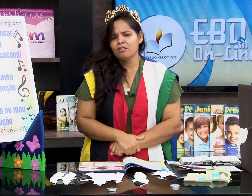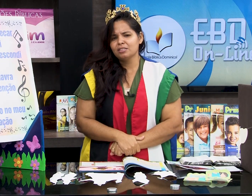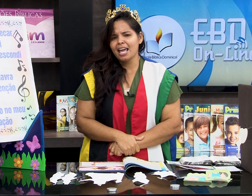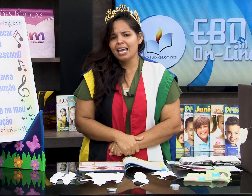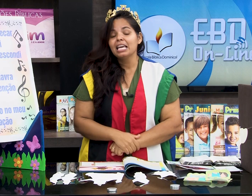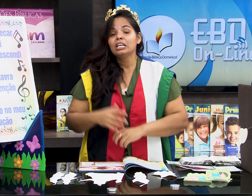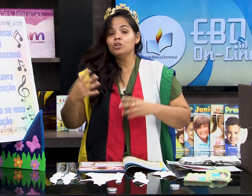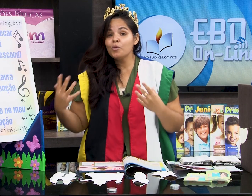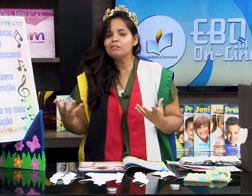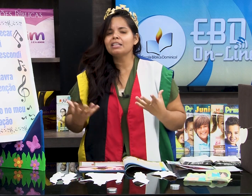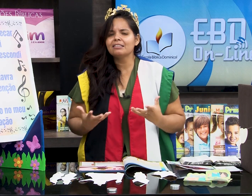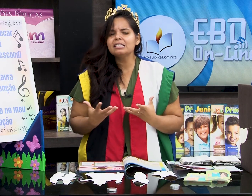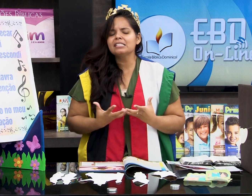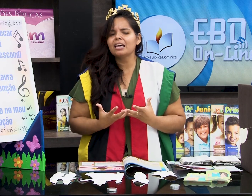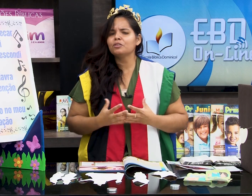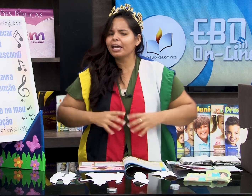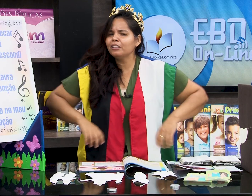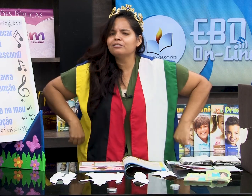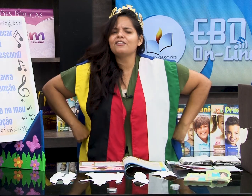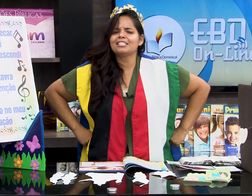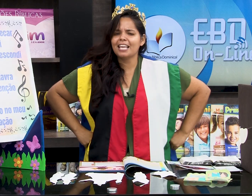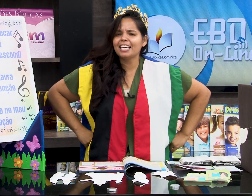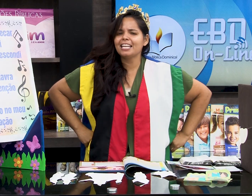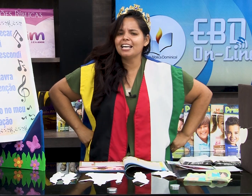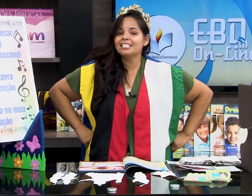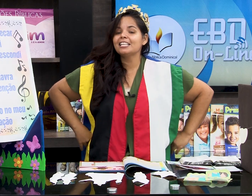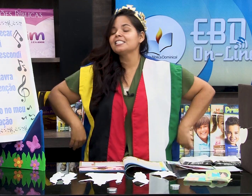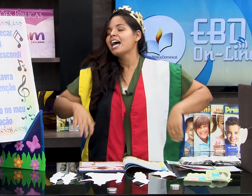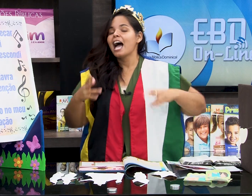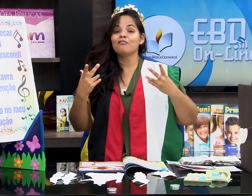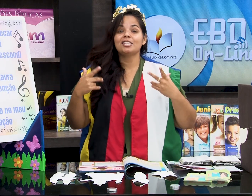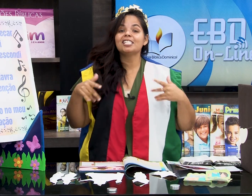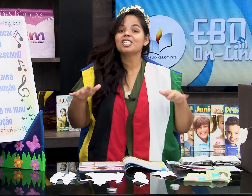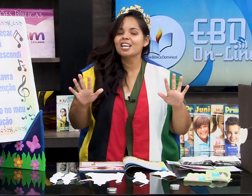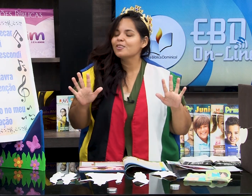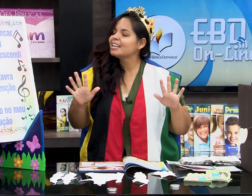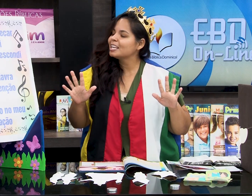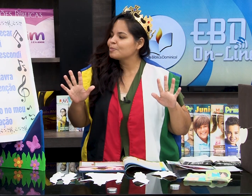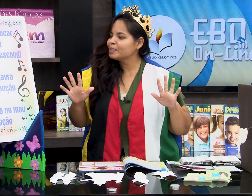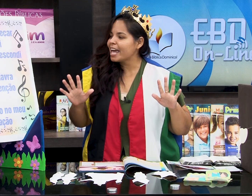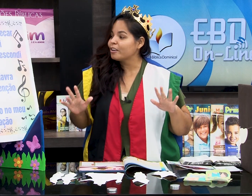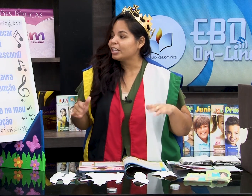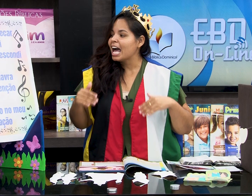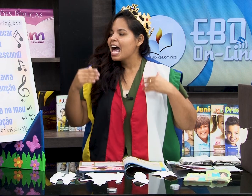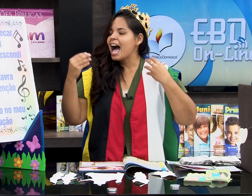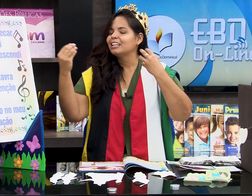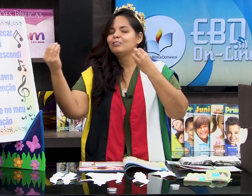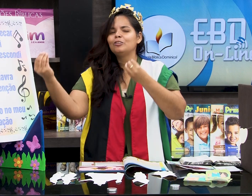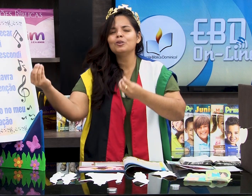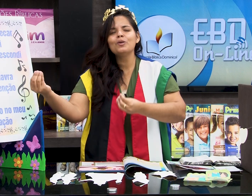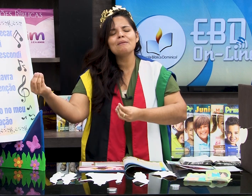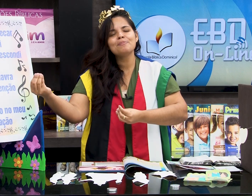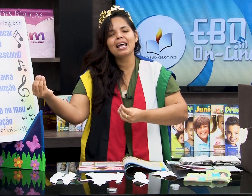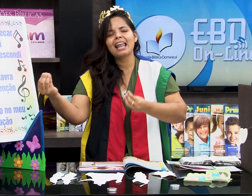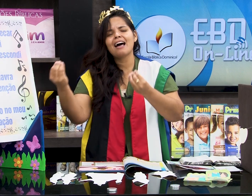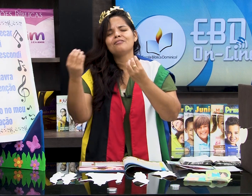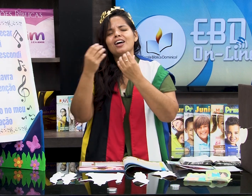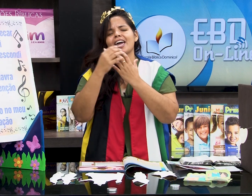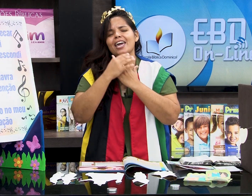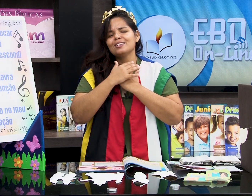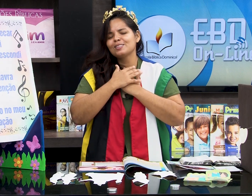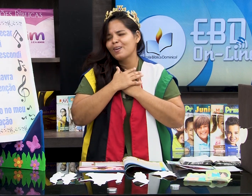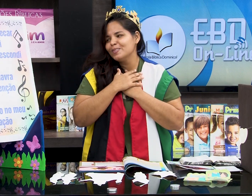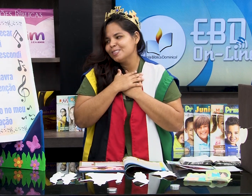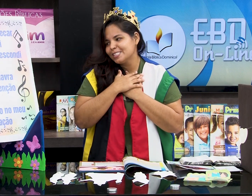contra Deus, hein? No hino tá dizendo: o que é que eu devo fazer, crianças? Aí vocês deixam elas responderem: olha, a tua